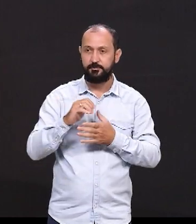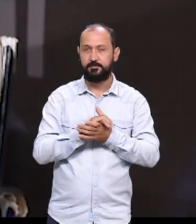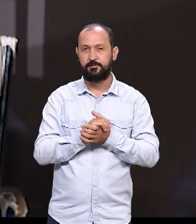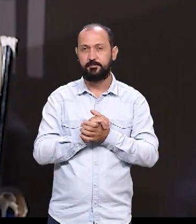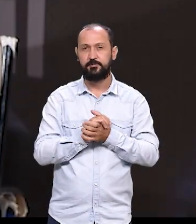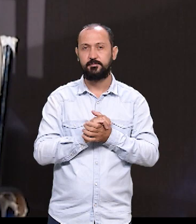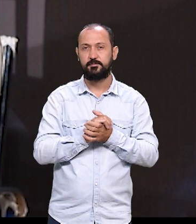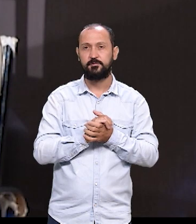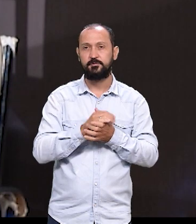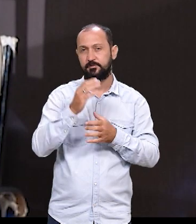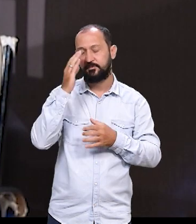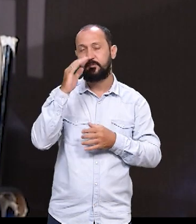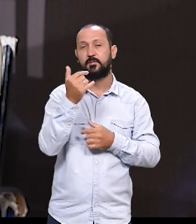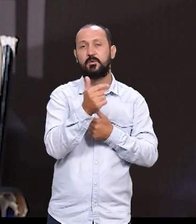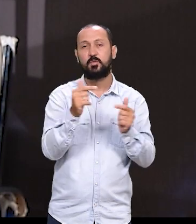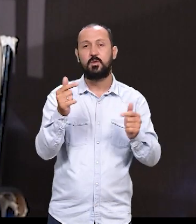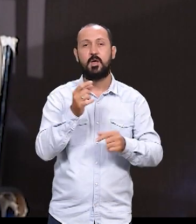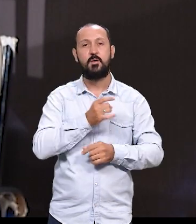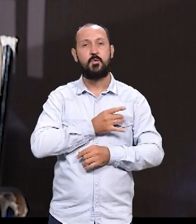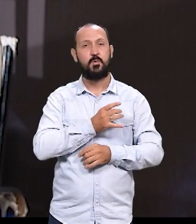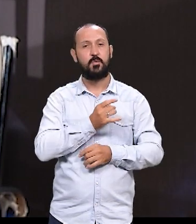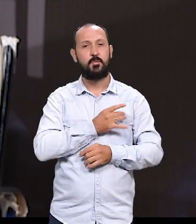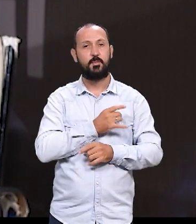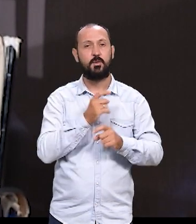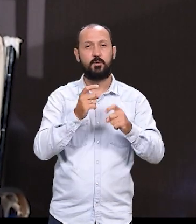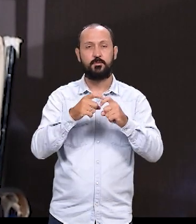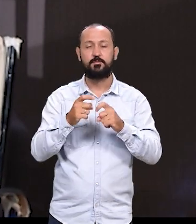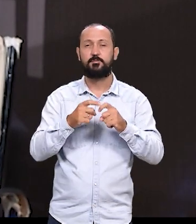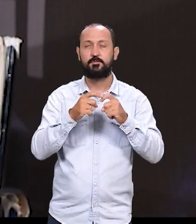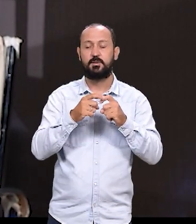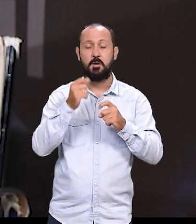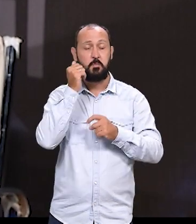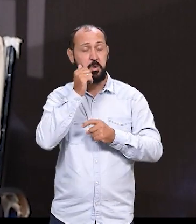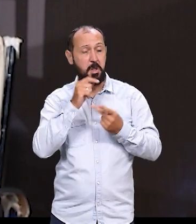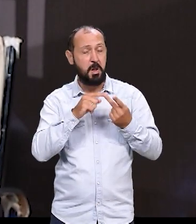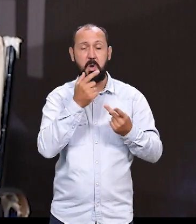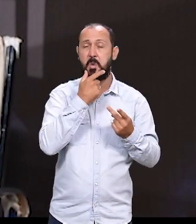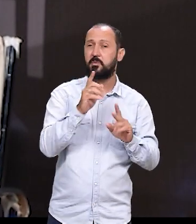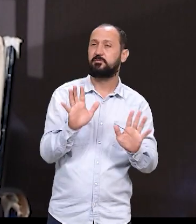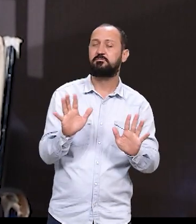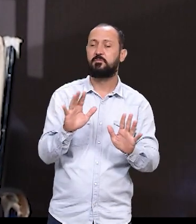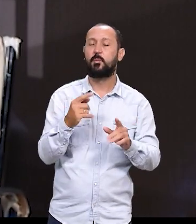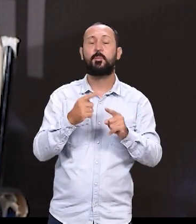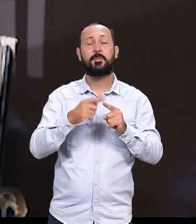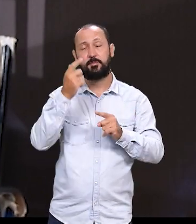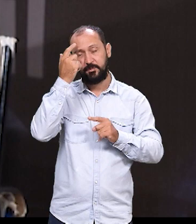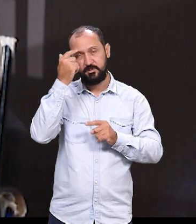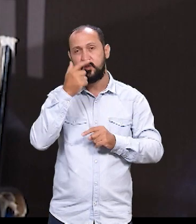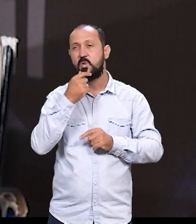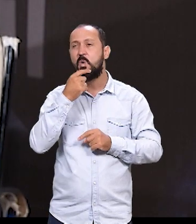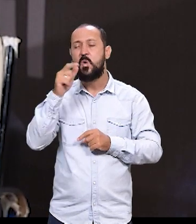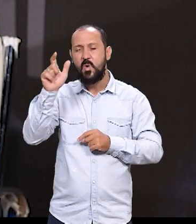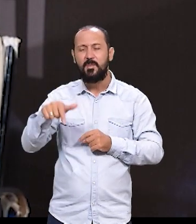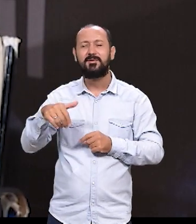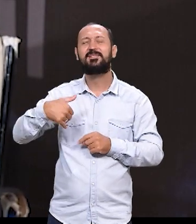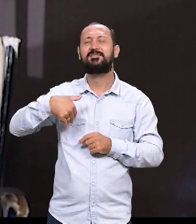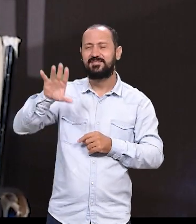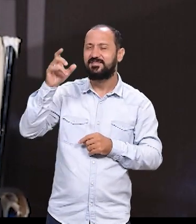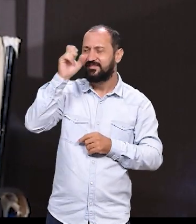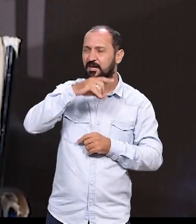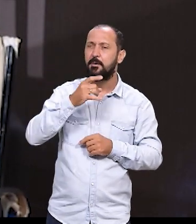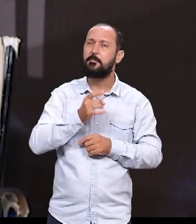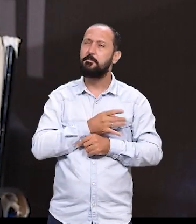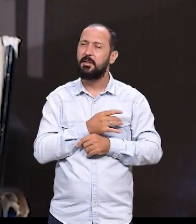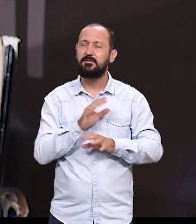paciente e o principal né Doutora é não ter medo de procurar um médico nem a mulher nem o homem porque eu acho que os homens tem um pouquinho